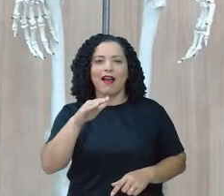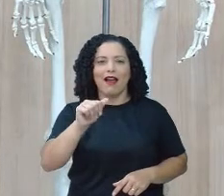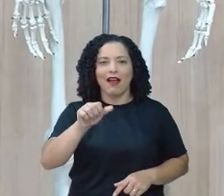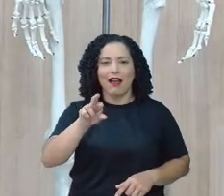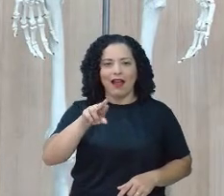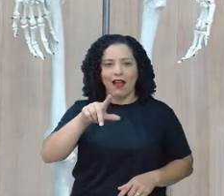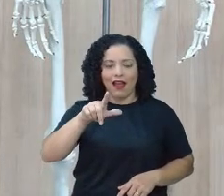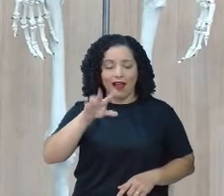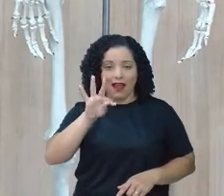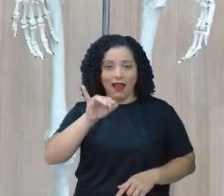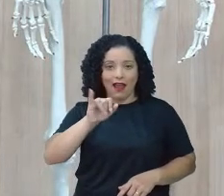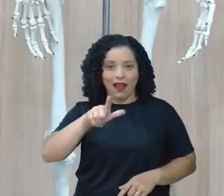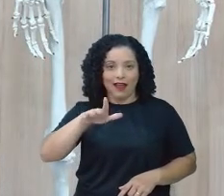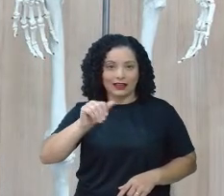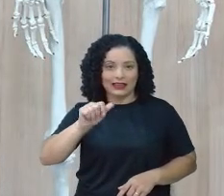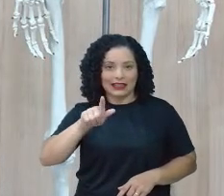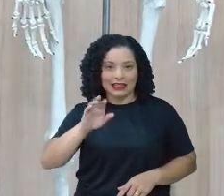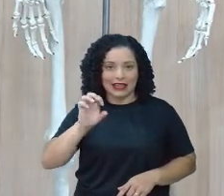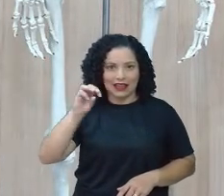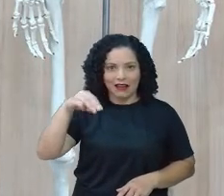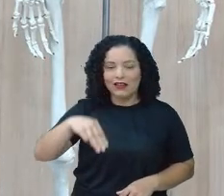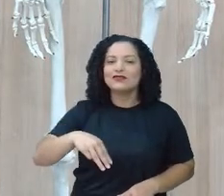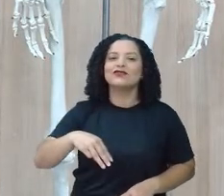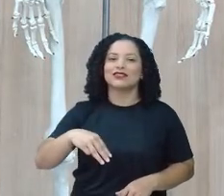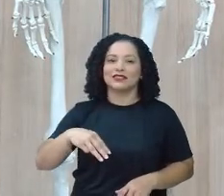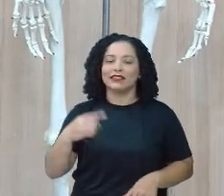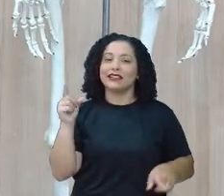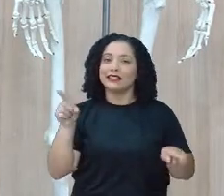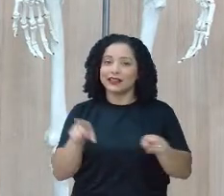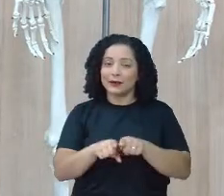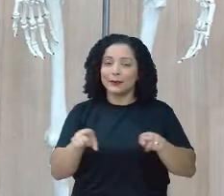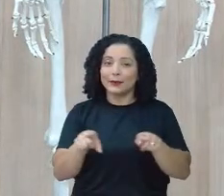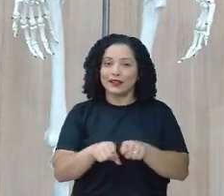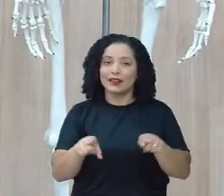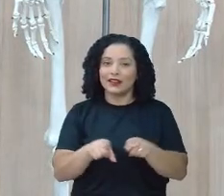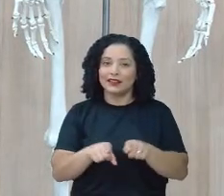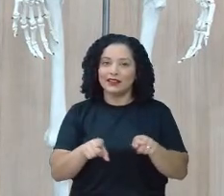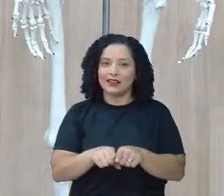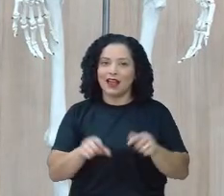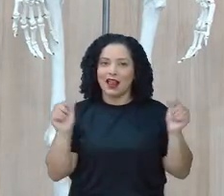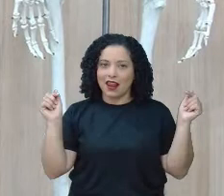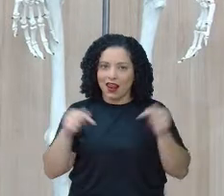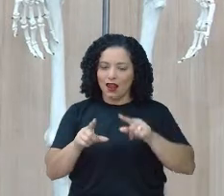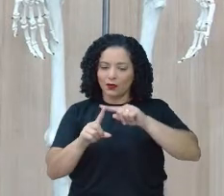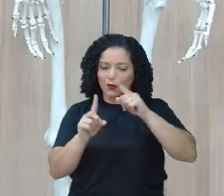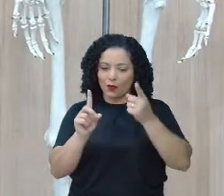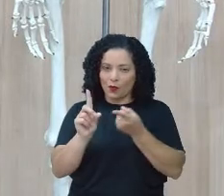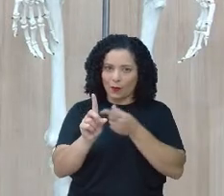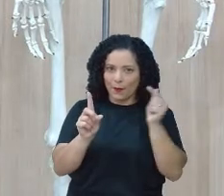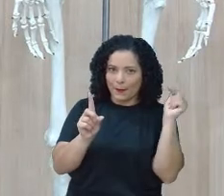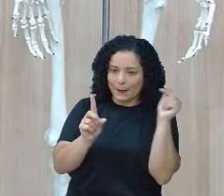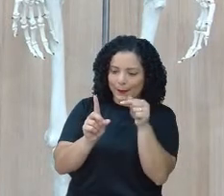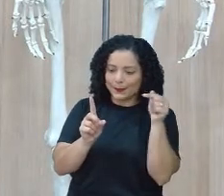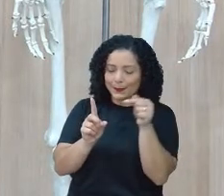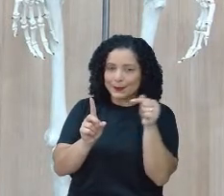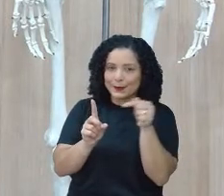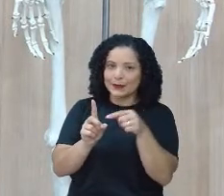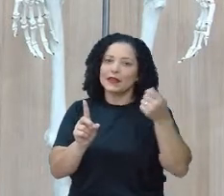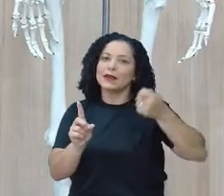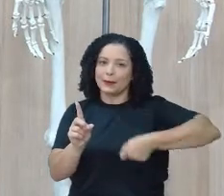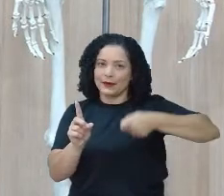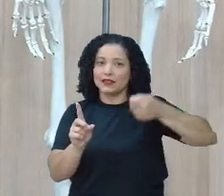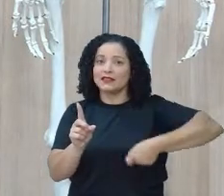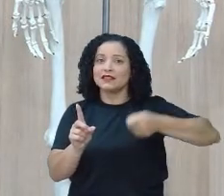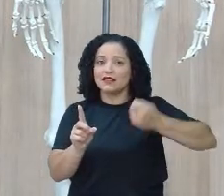Agora já está com... Pois é, pessoal. Também lá no feto era preciso, né? Lá na barriga, era